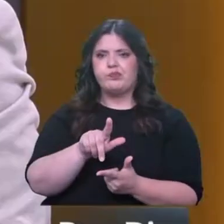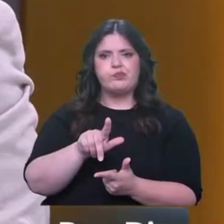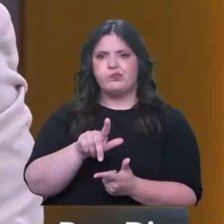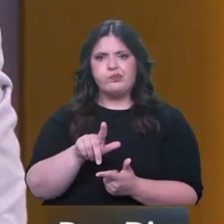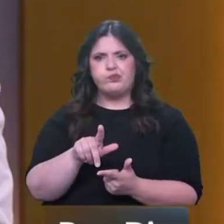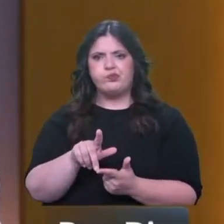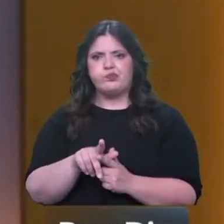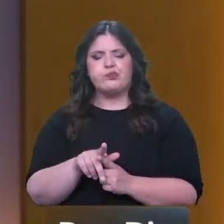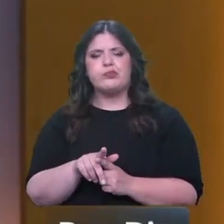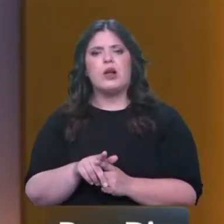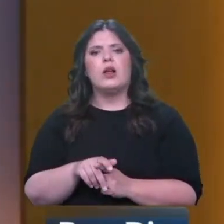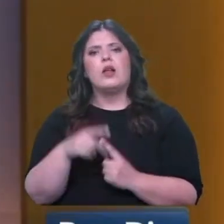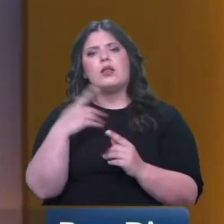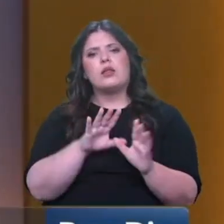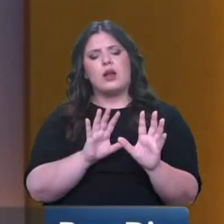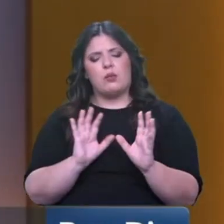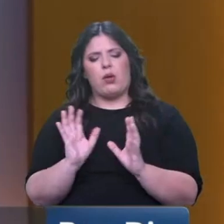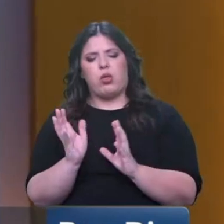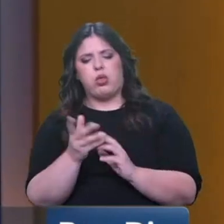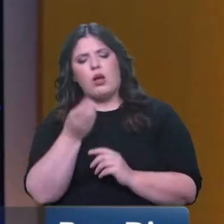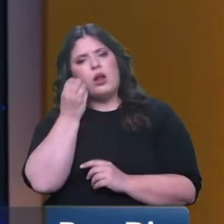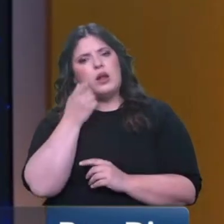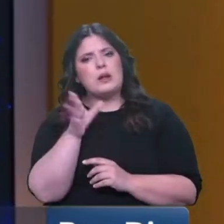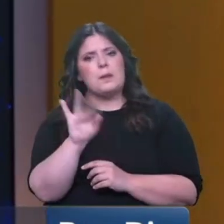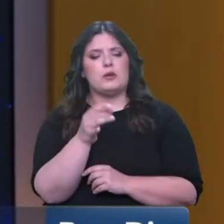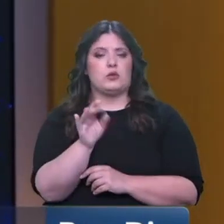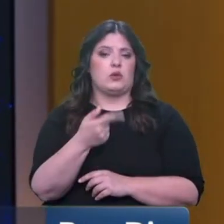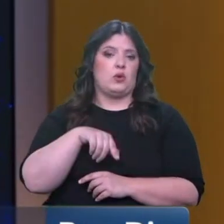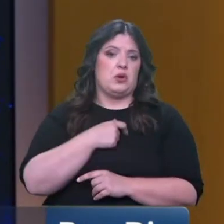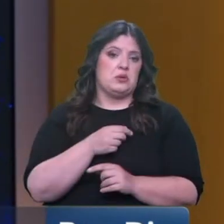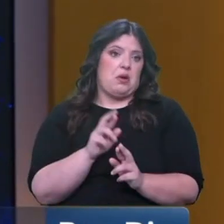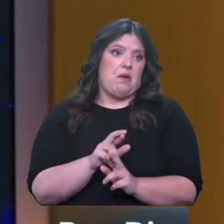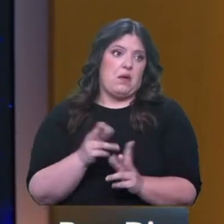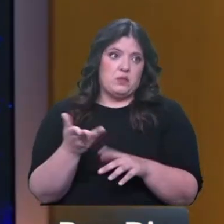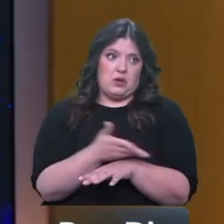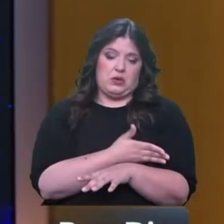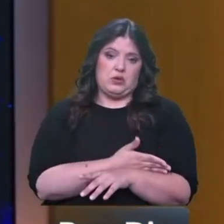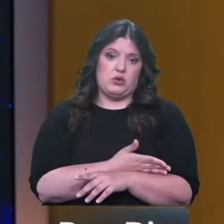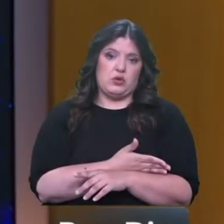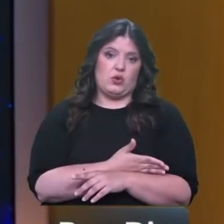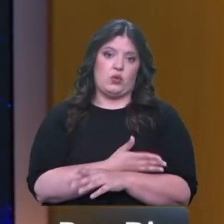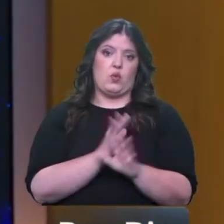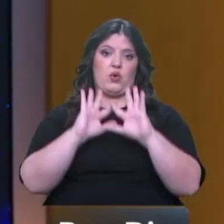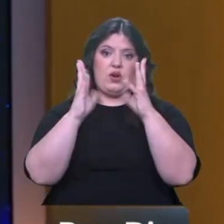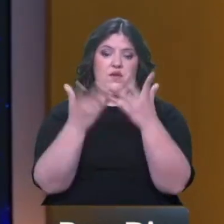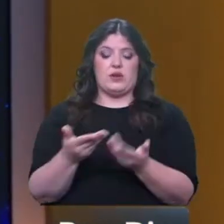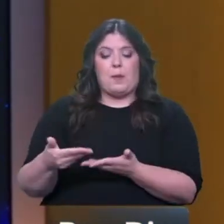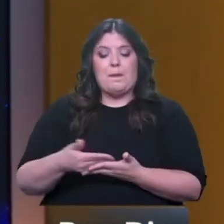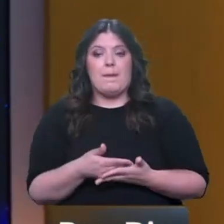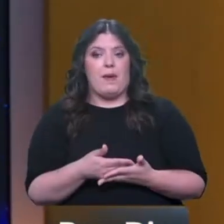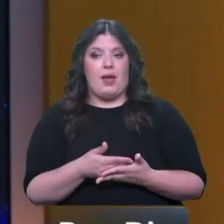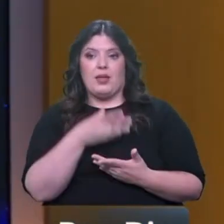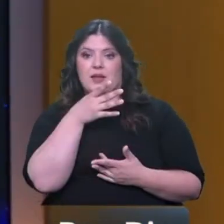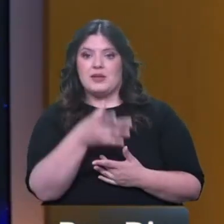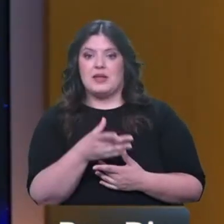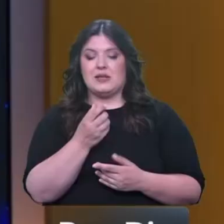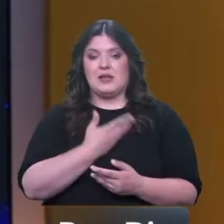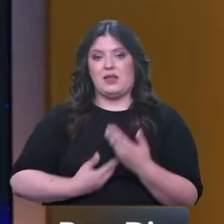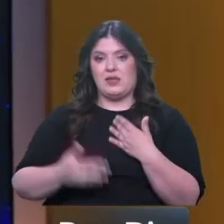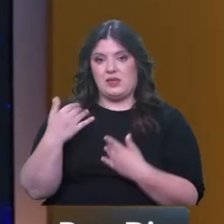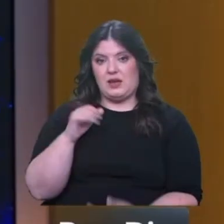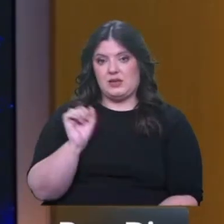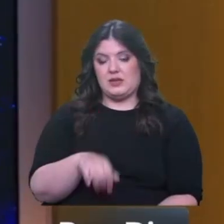ou que pelo menos tem uma rotação muito mais lenta do que aquilo que nós estávamos à espera no chamado universo bebé. Tu disseste uma galáxia muito antiga, é